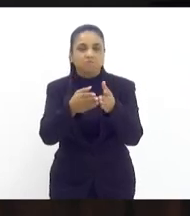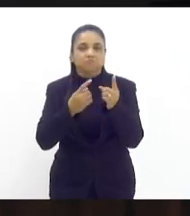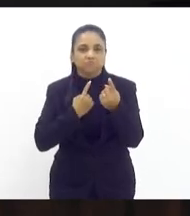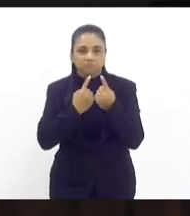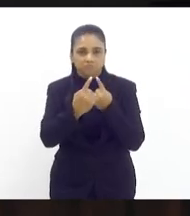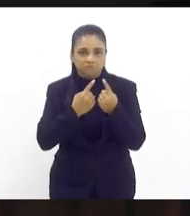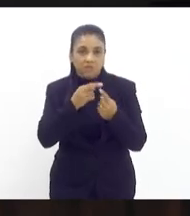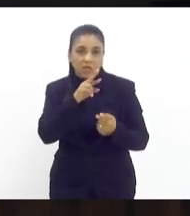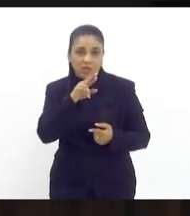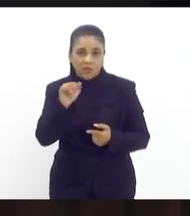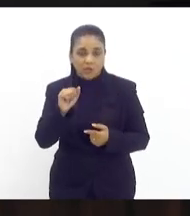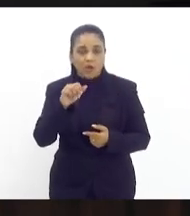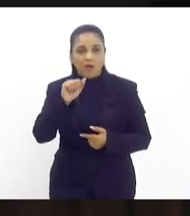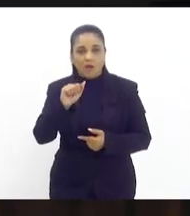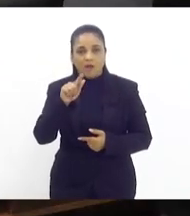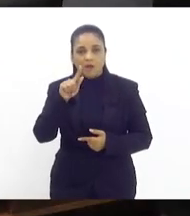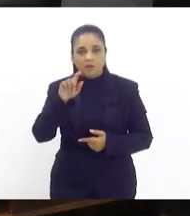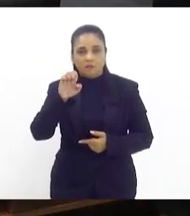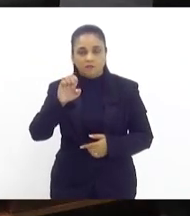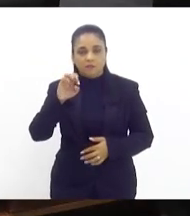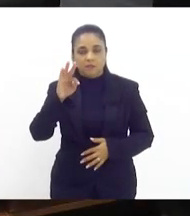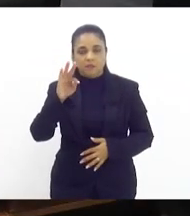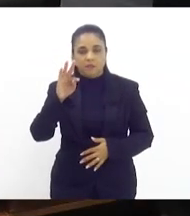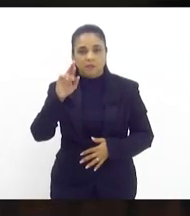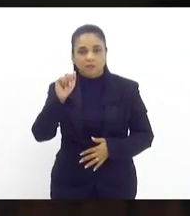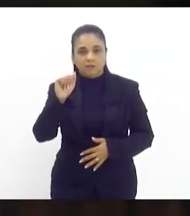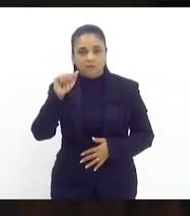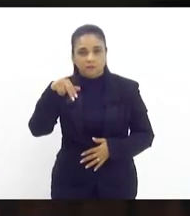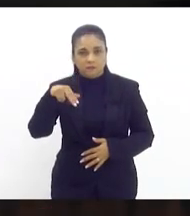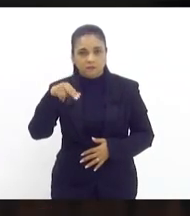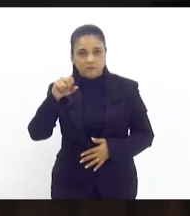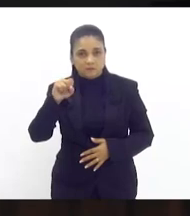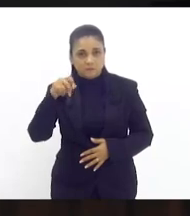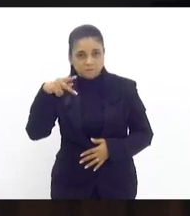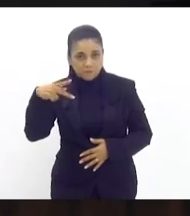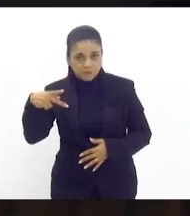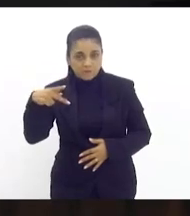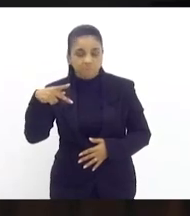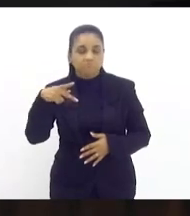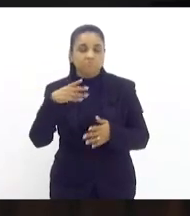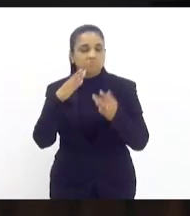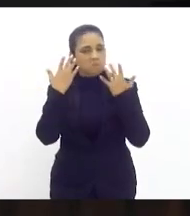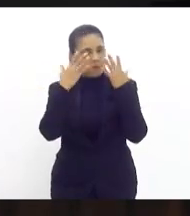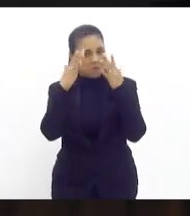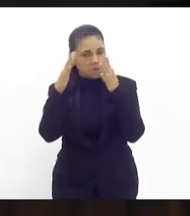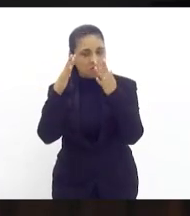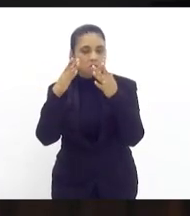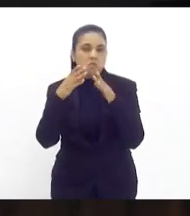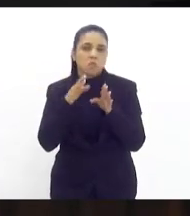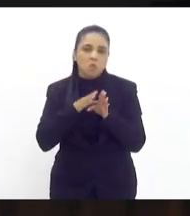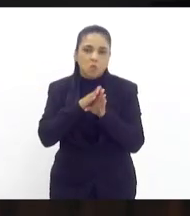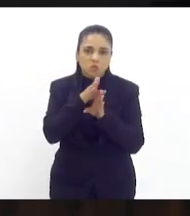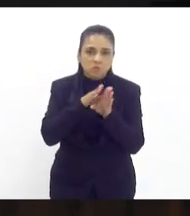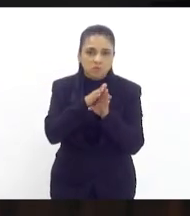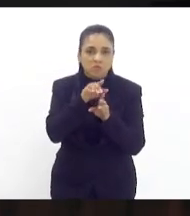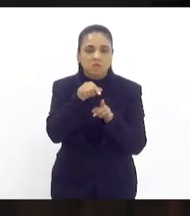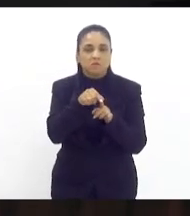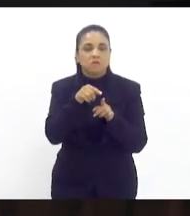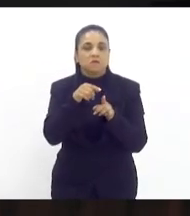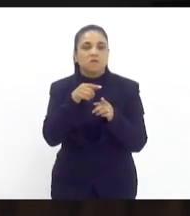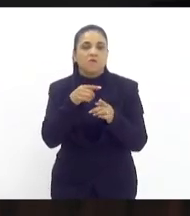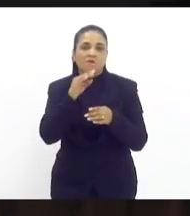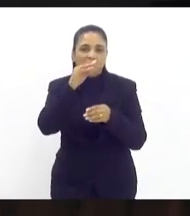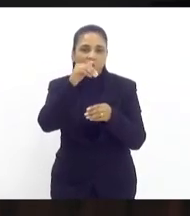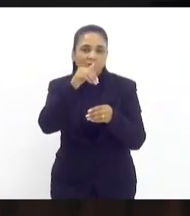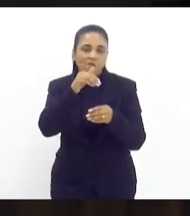Janeiro, AGTransp. A presidência parabeniza o conselheiro e faz votos de uma gestão